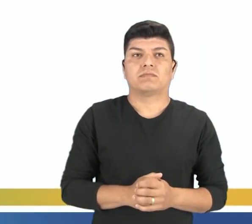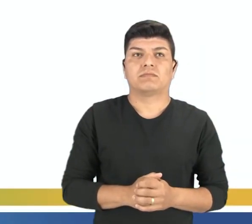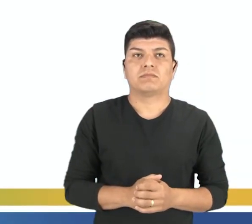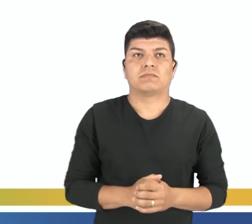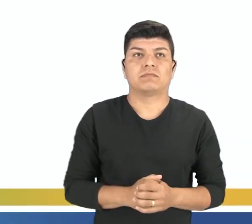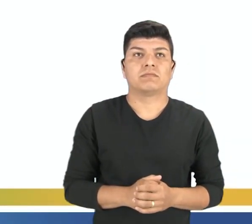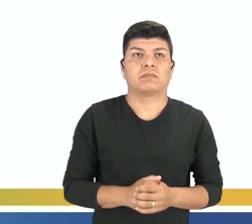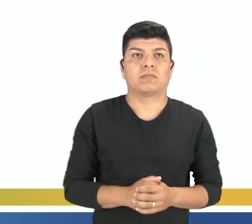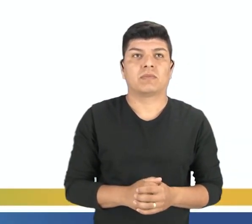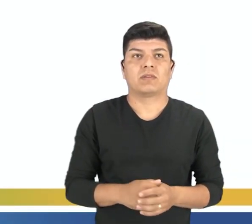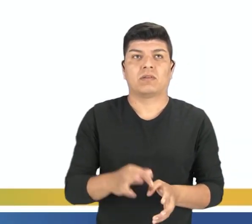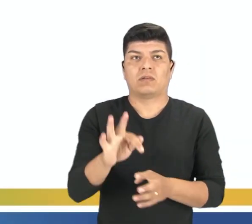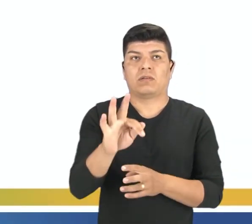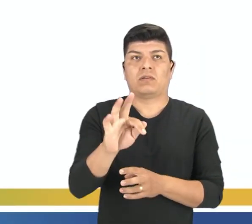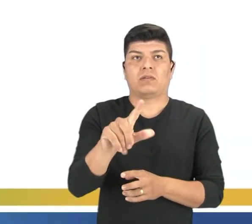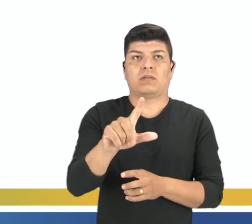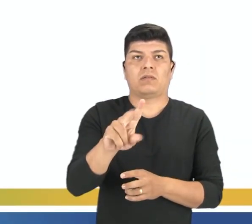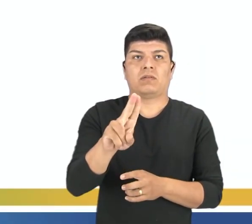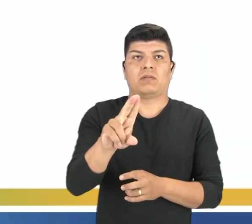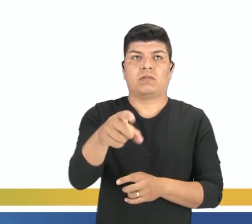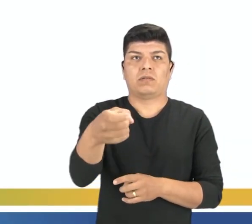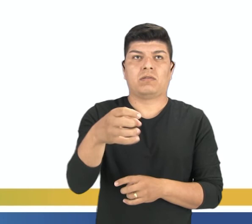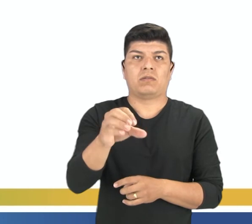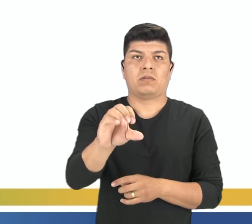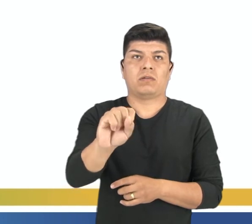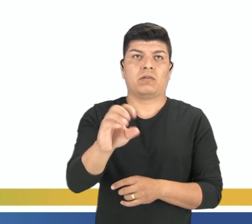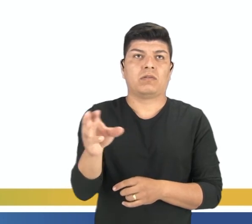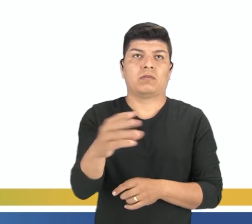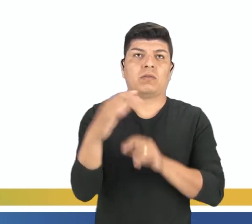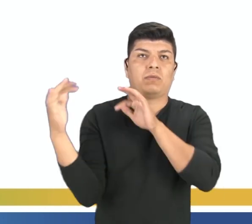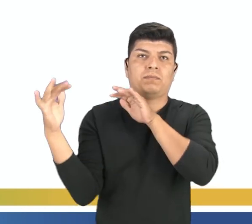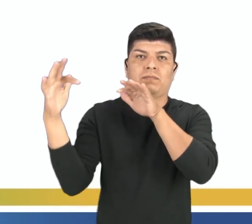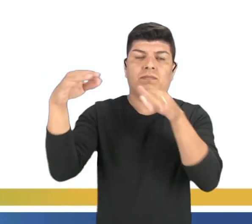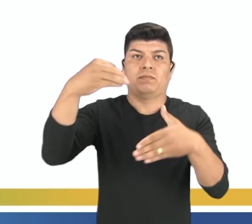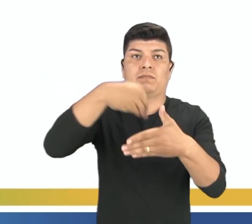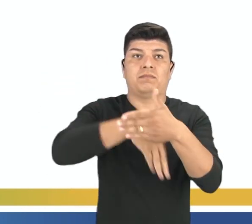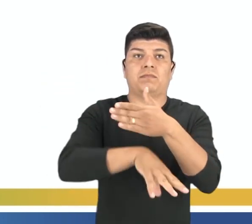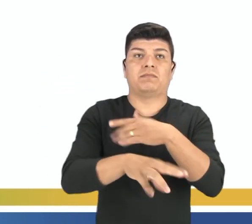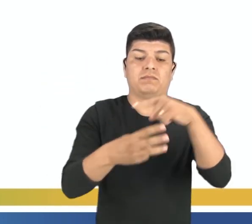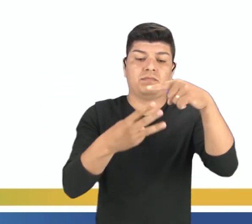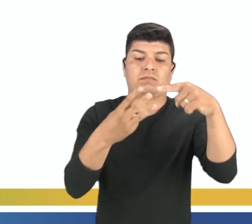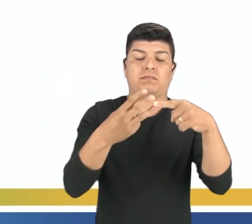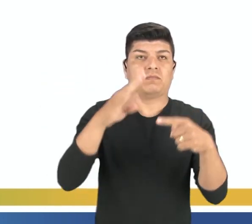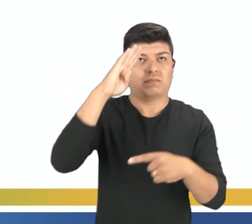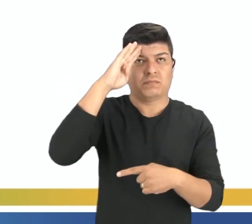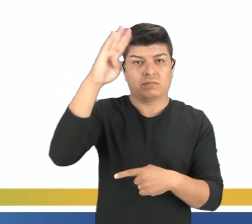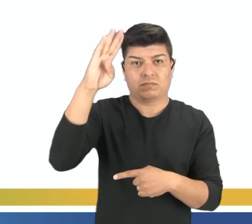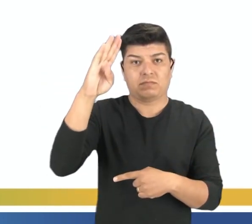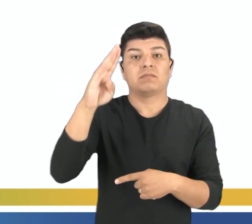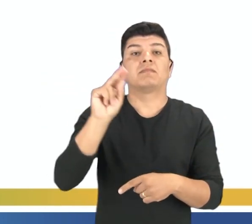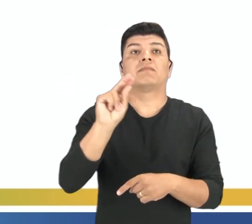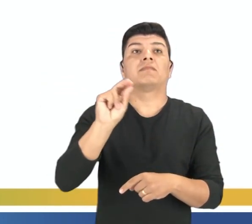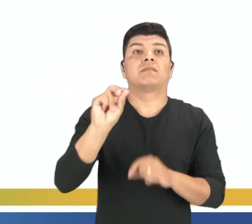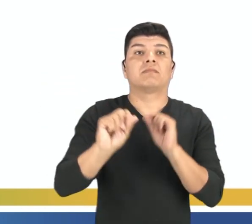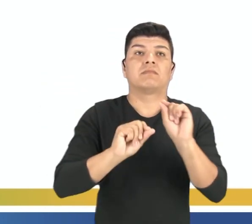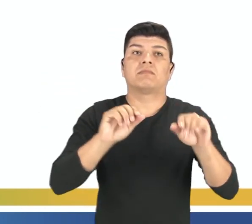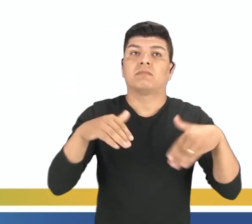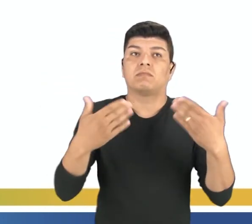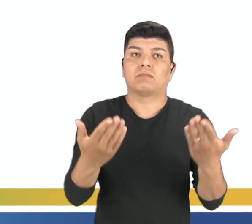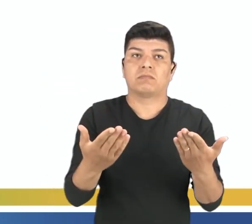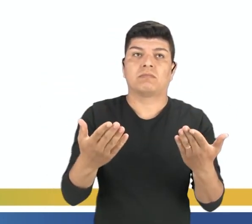Fluxos migratórios internos. Nós vamos ter 3 principais tipos de fluxos migratórios internos, que nós vamos chamar de